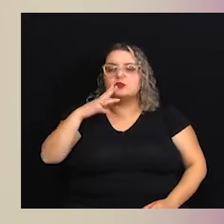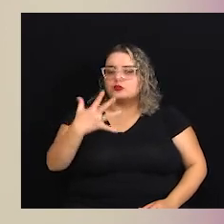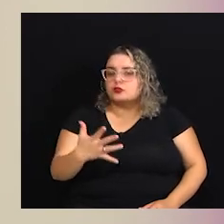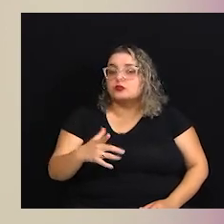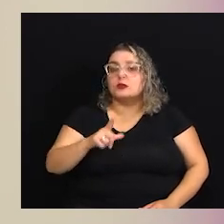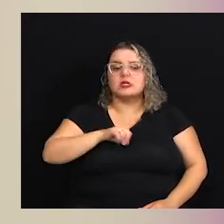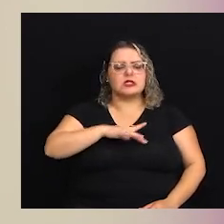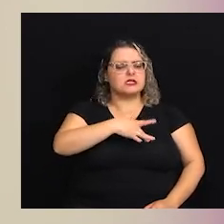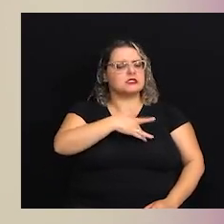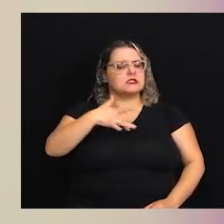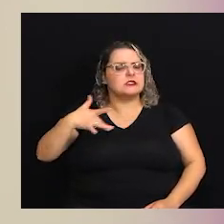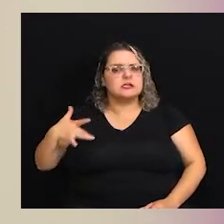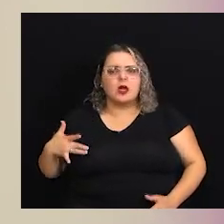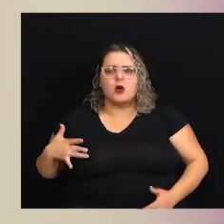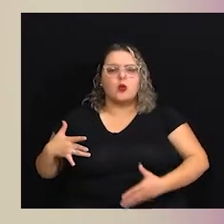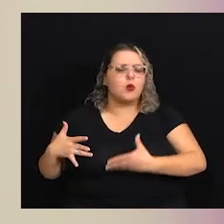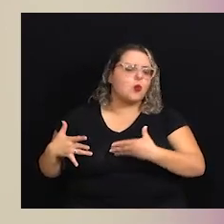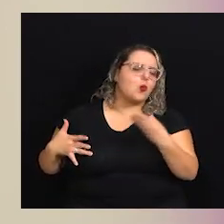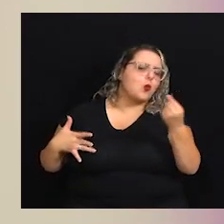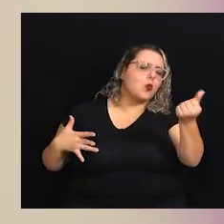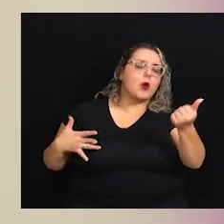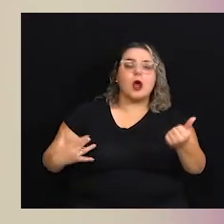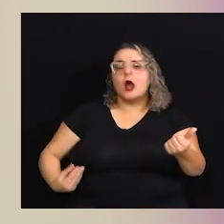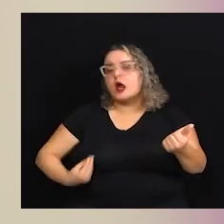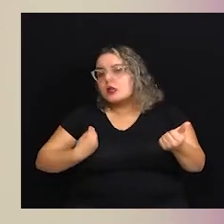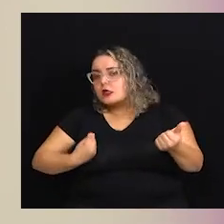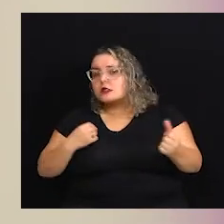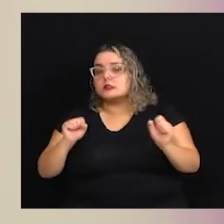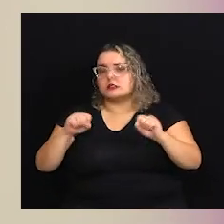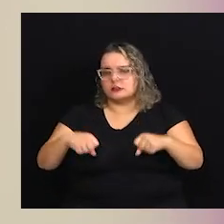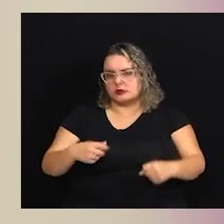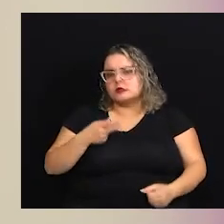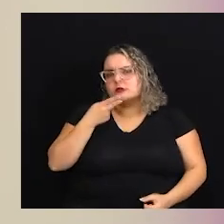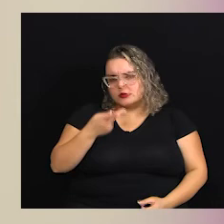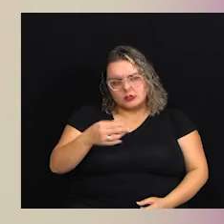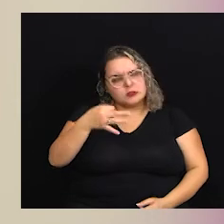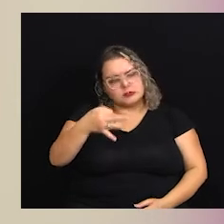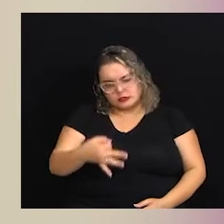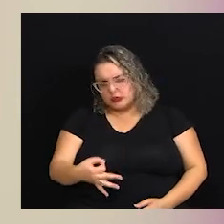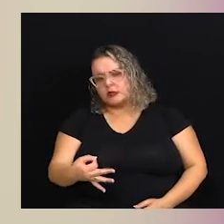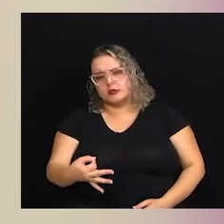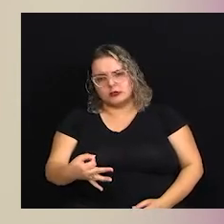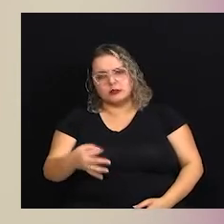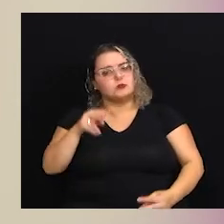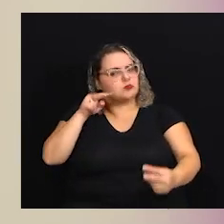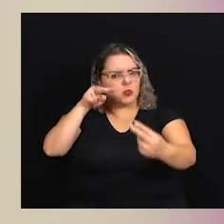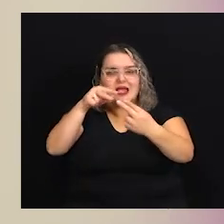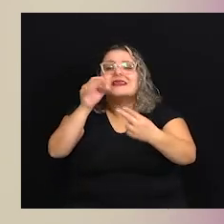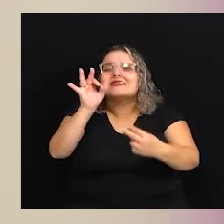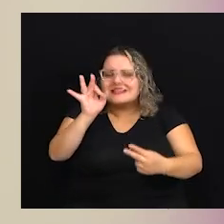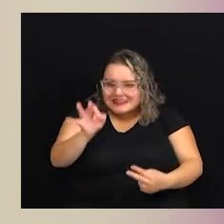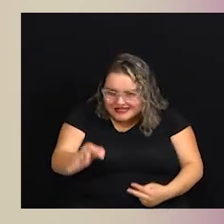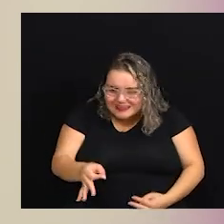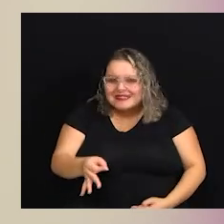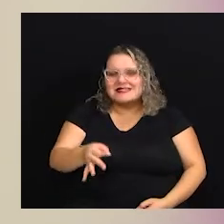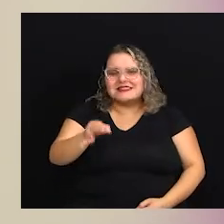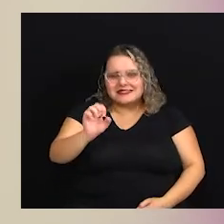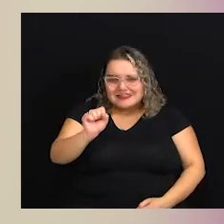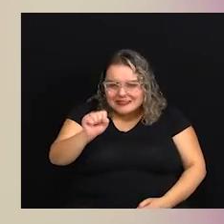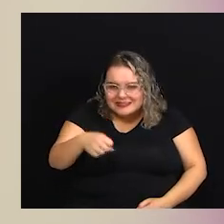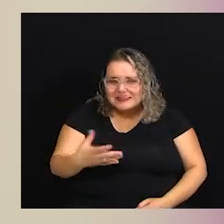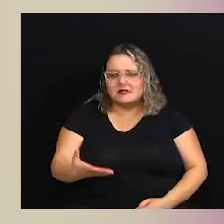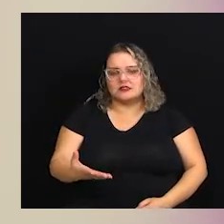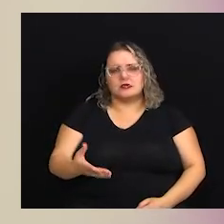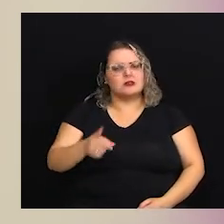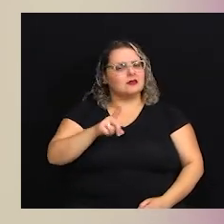precisa para ter saúde, para viver com qualidade de vida, eu te digo sim. Sim, e com certeza olhando nos seus olhos.